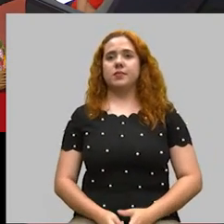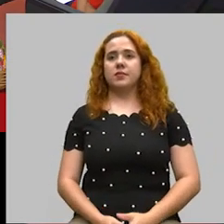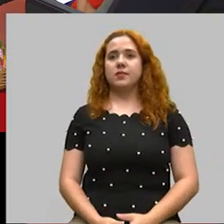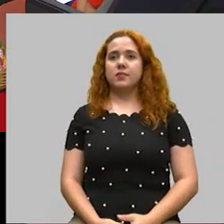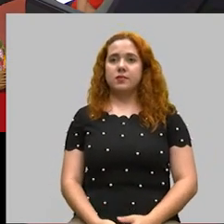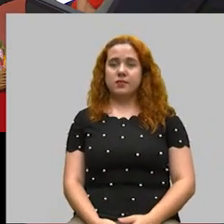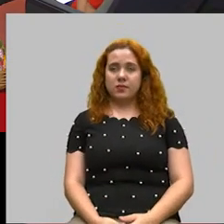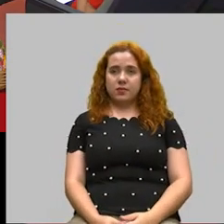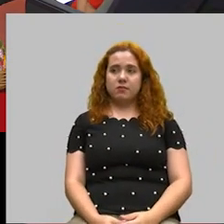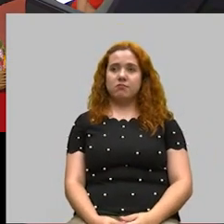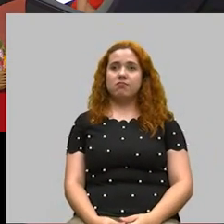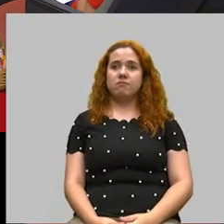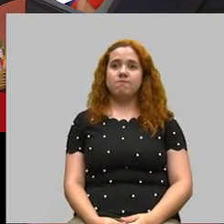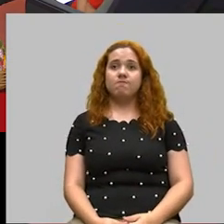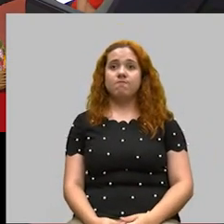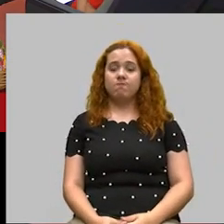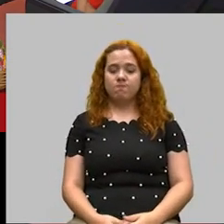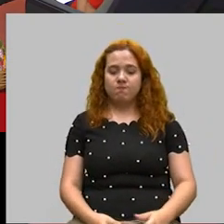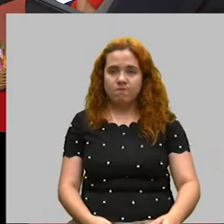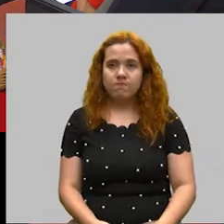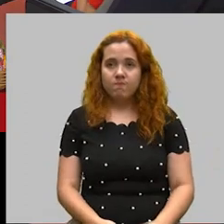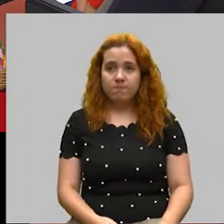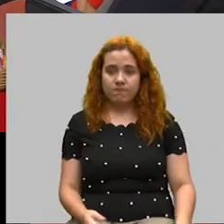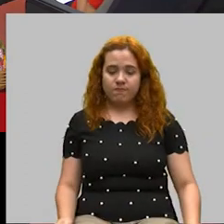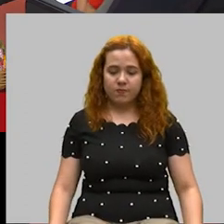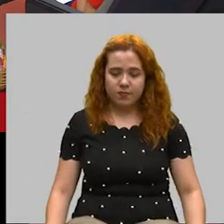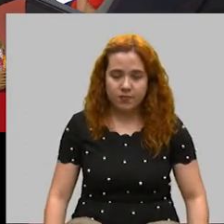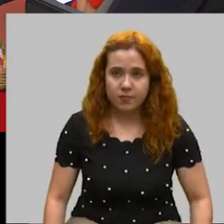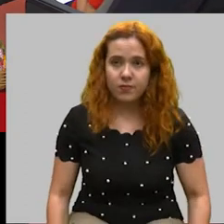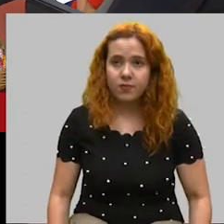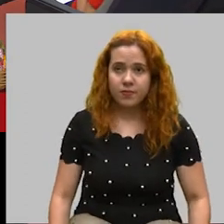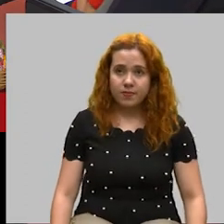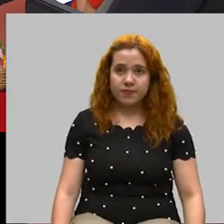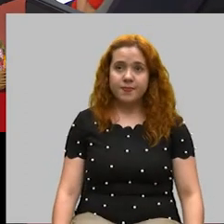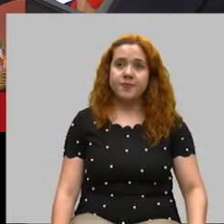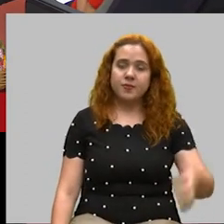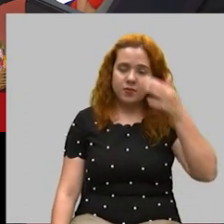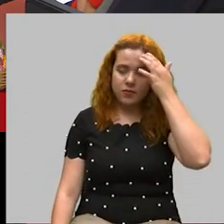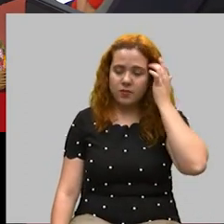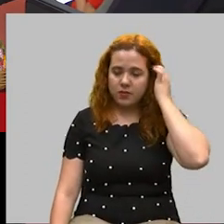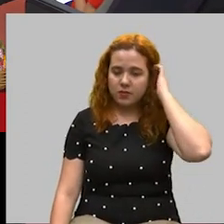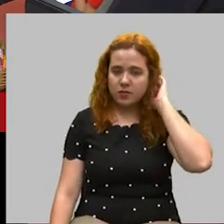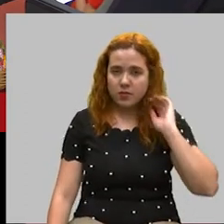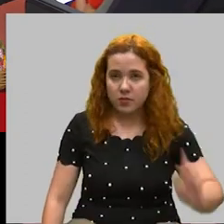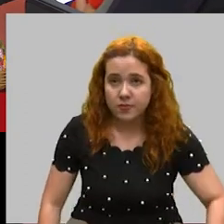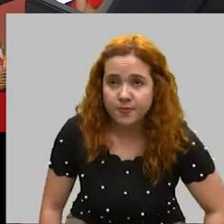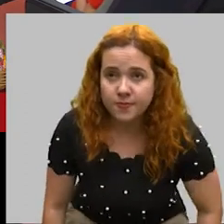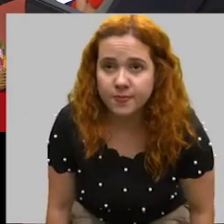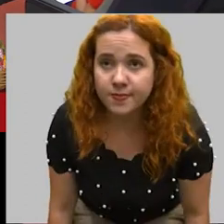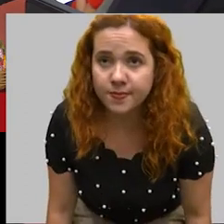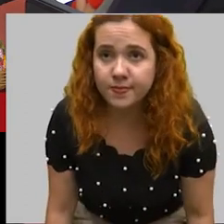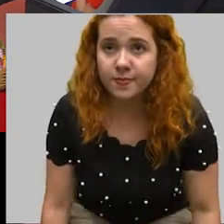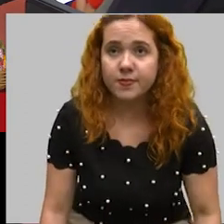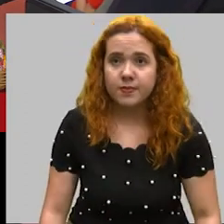aonde não elado é Abriu outra apresentação abri